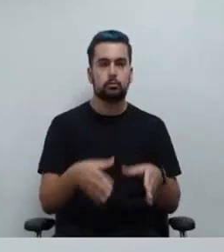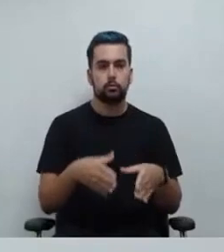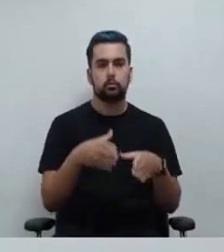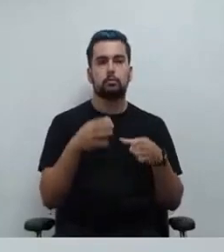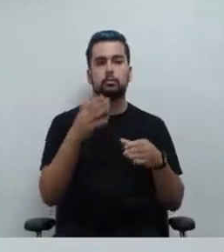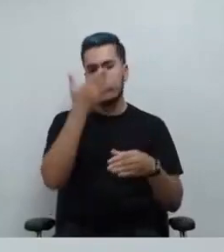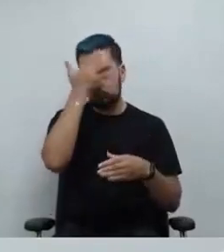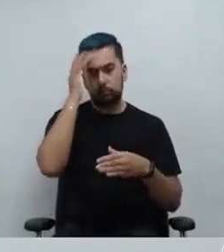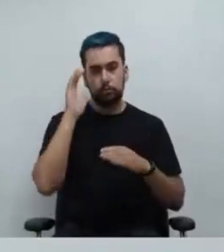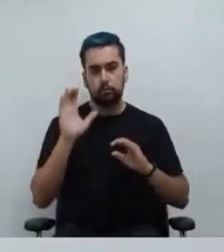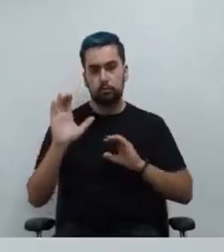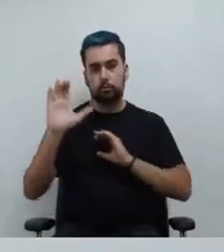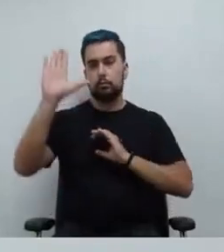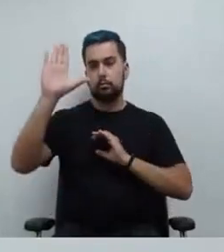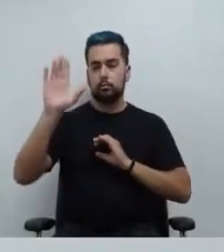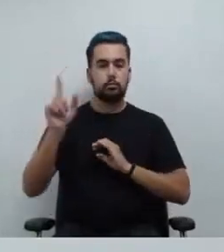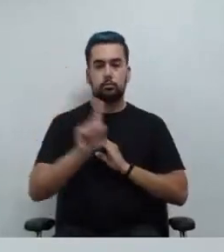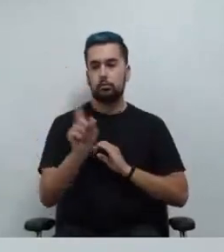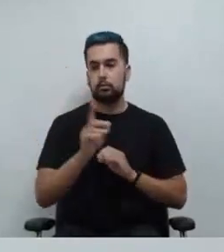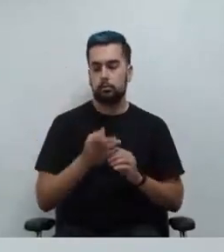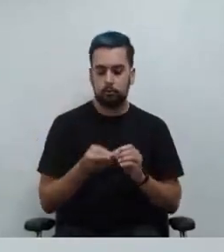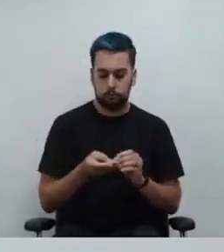candidato.